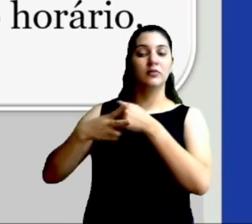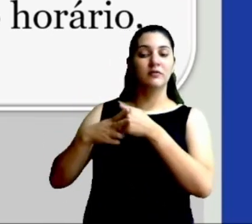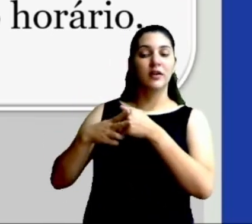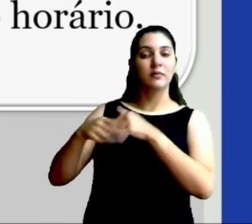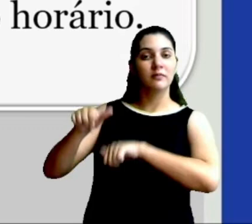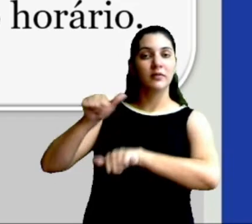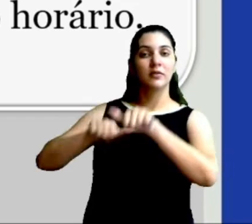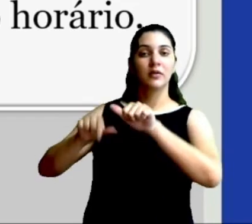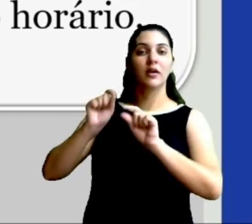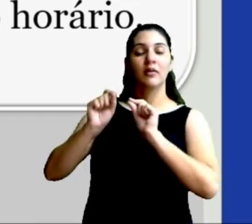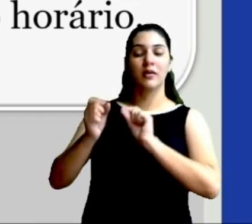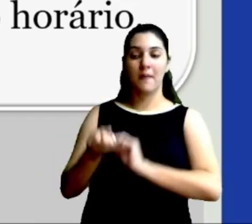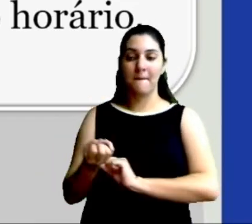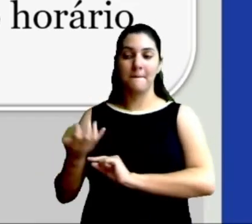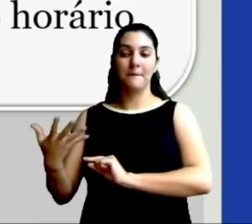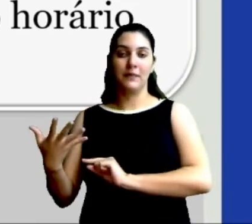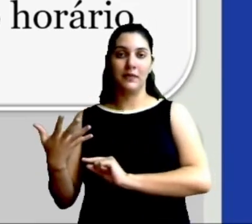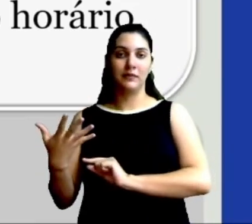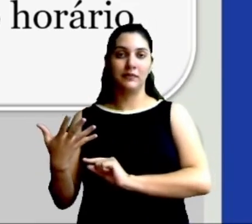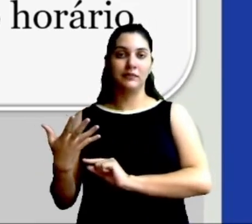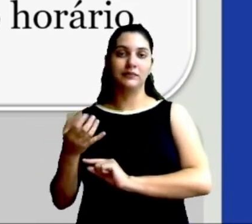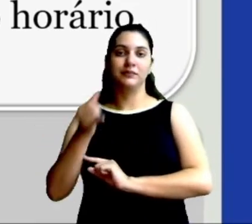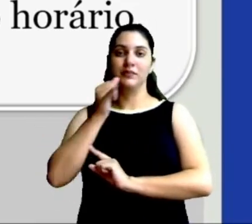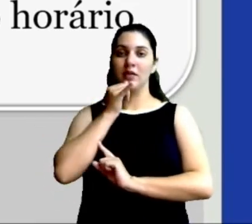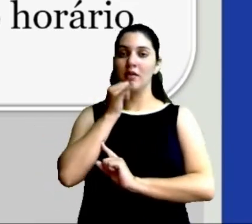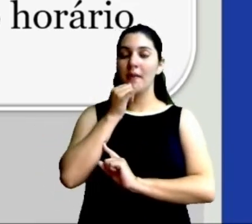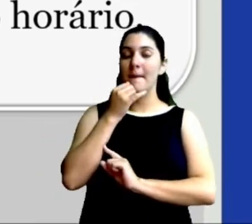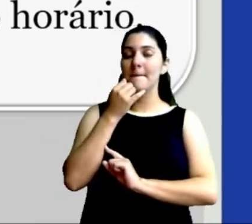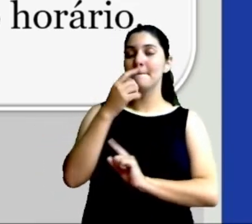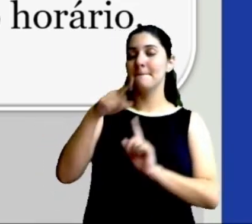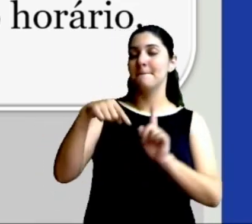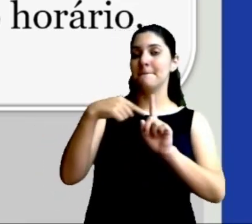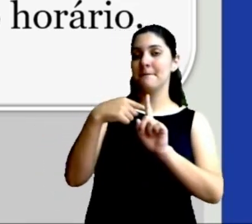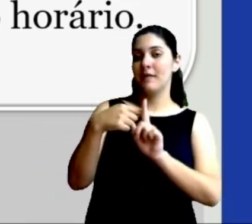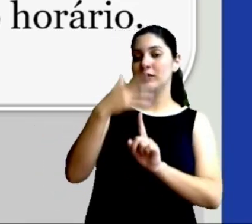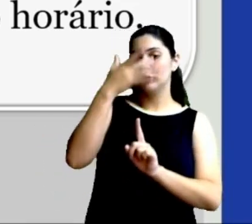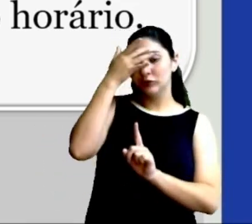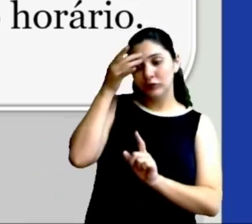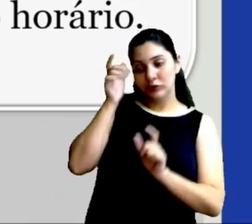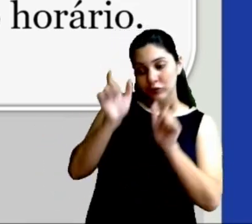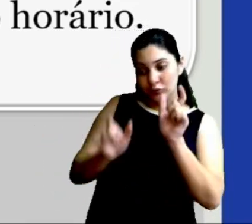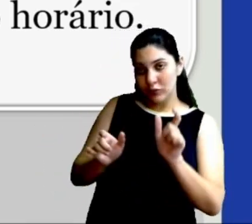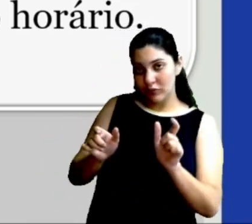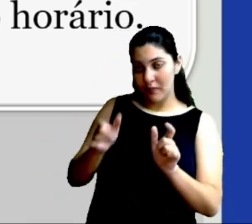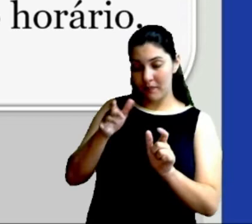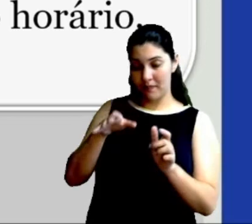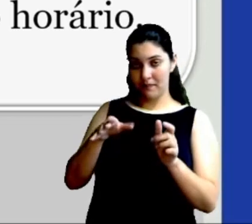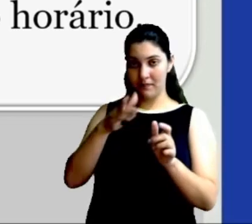passar a ser plural. Ao invés de dizer mais de 2 pessoas chegaram,